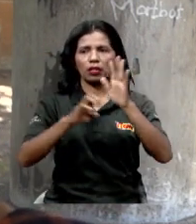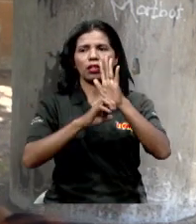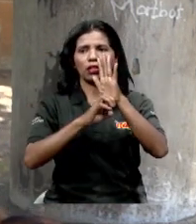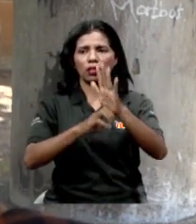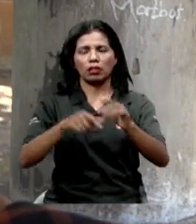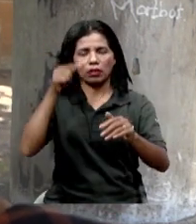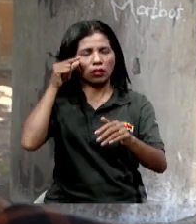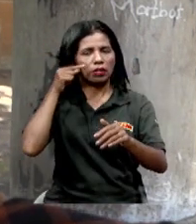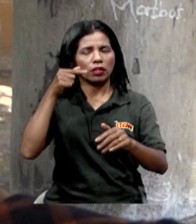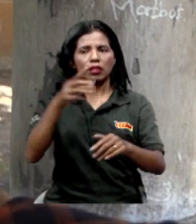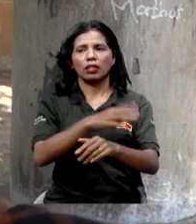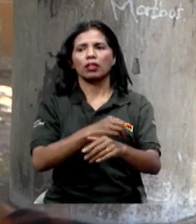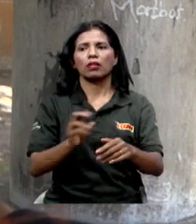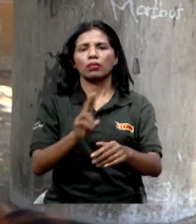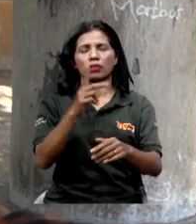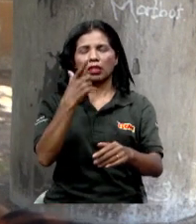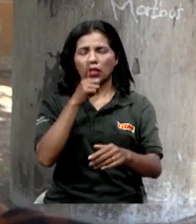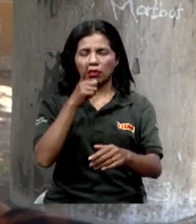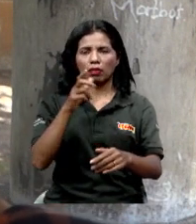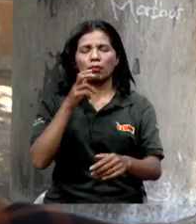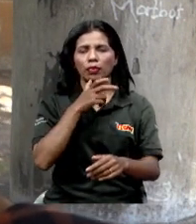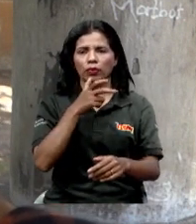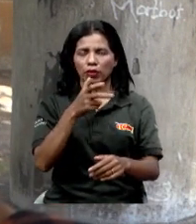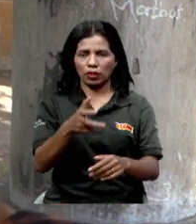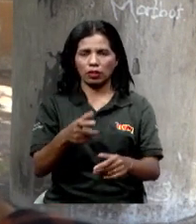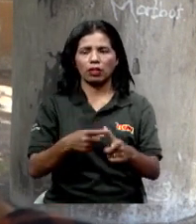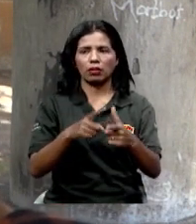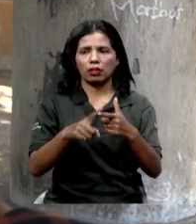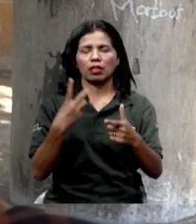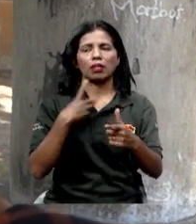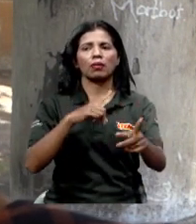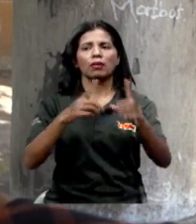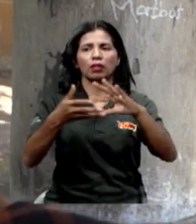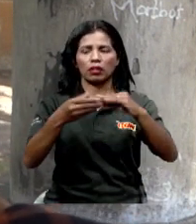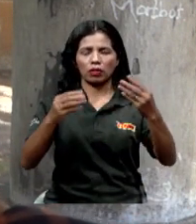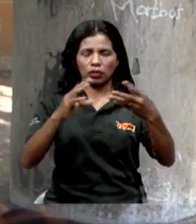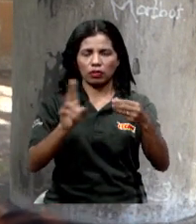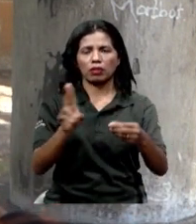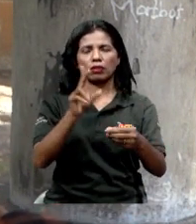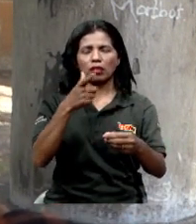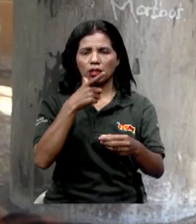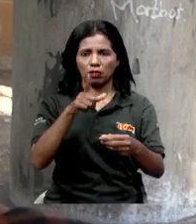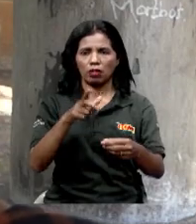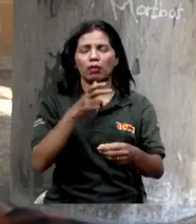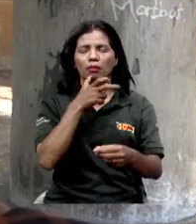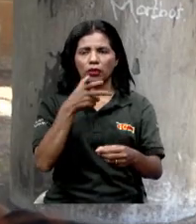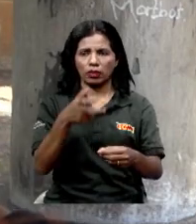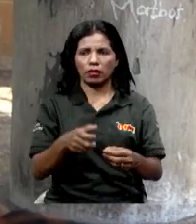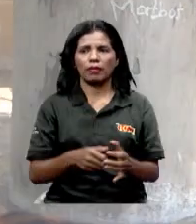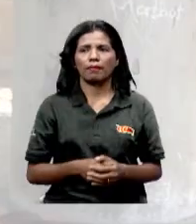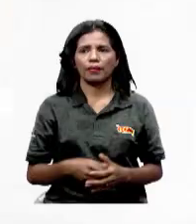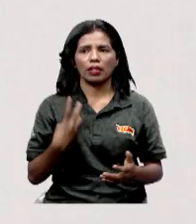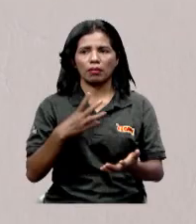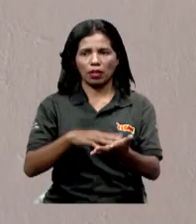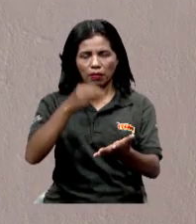igualdade género, debate usa lingua portuguesa. Depois mesti dalam rumah harus kata história, mesti harus usa lingua portuguesa. Ya, naya,